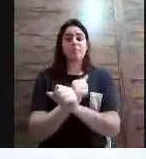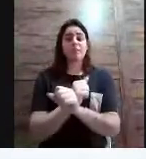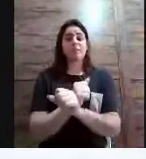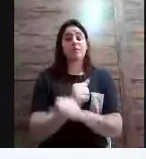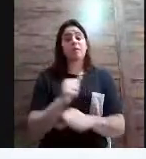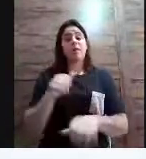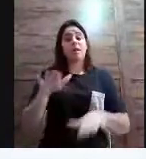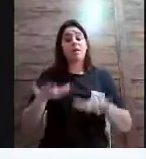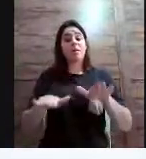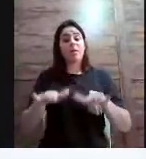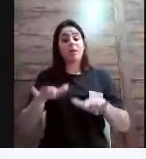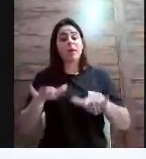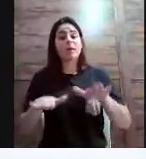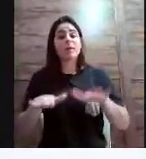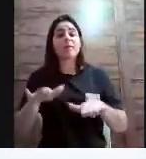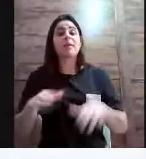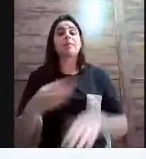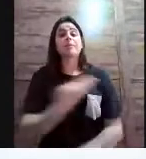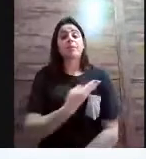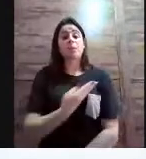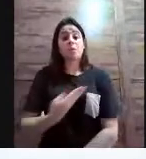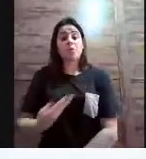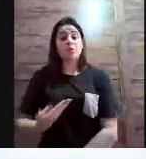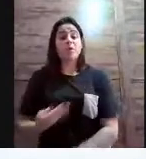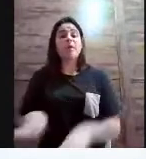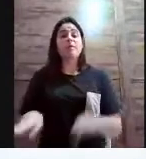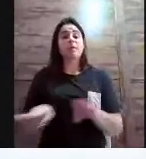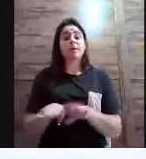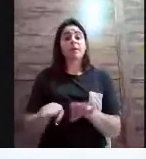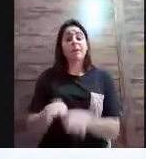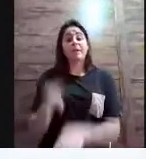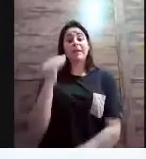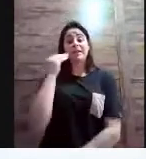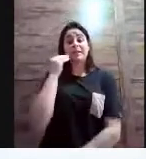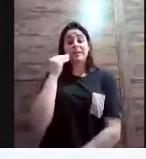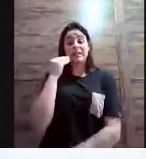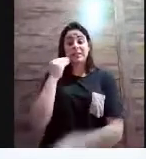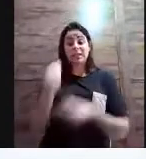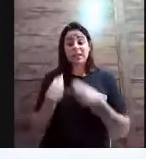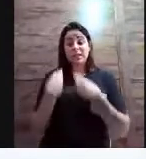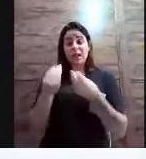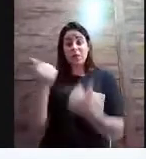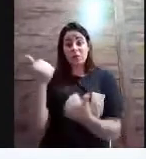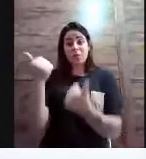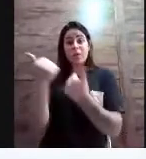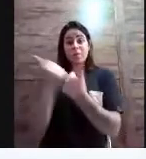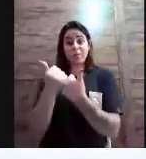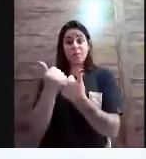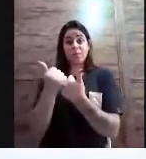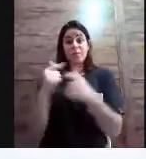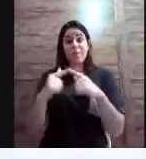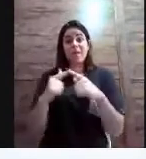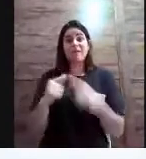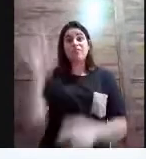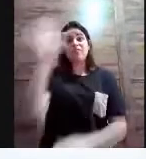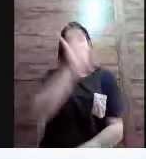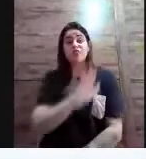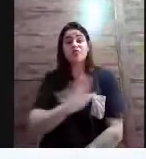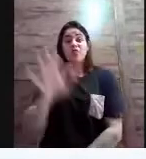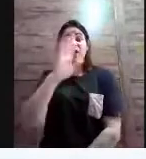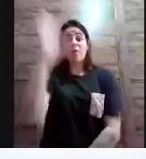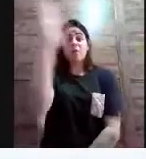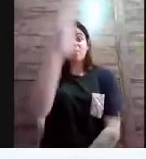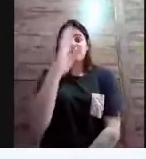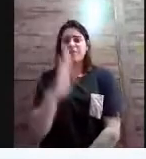delicado. O governo estadual também procura fazer isso, né? Mas no governo federal nós temos uma total